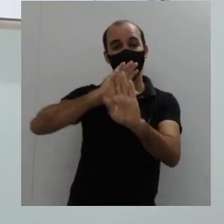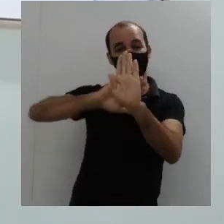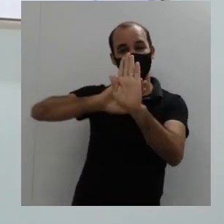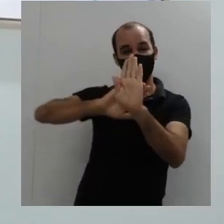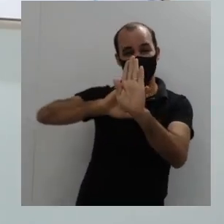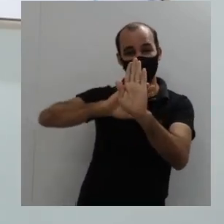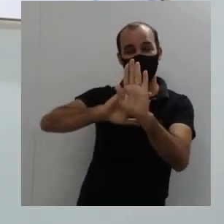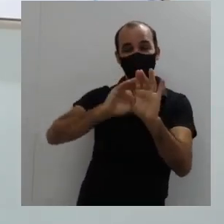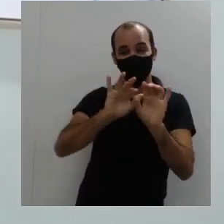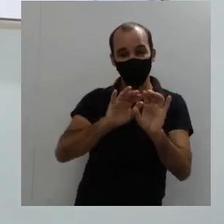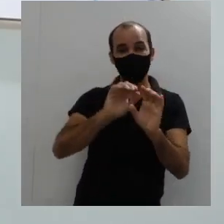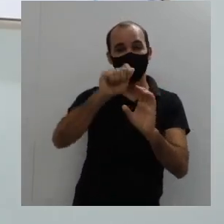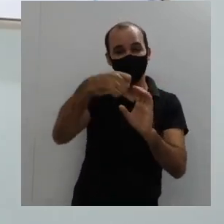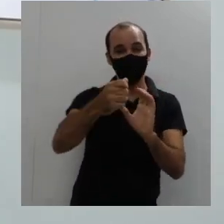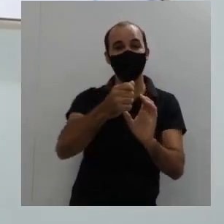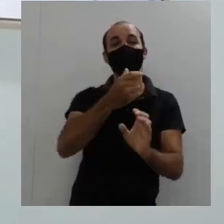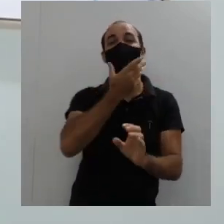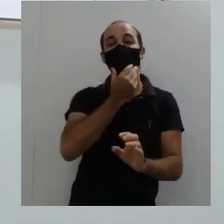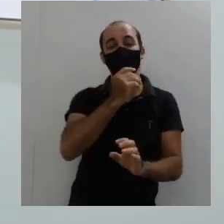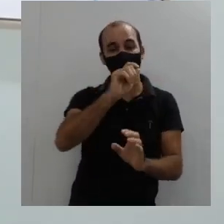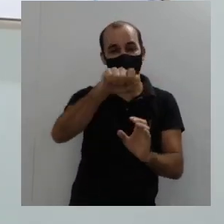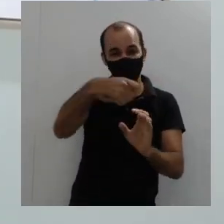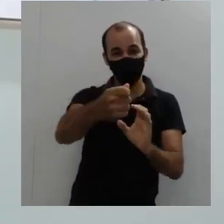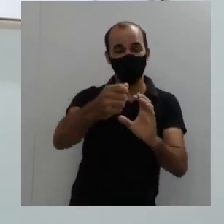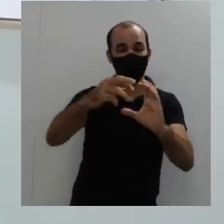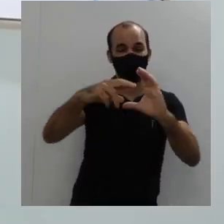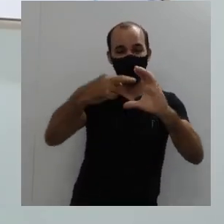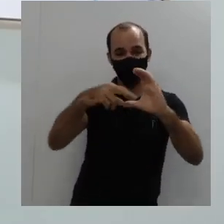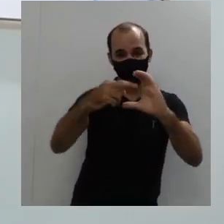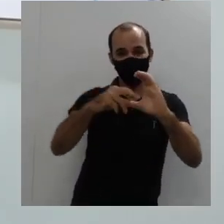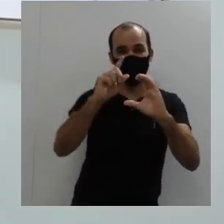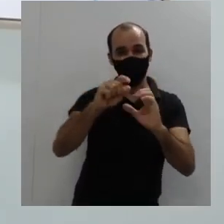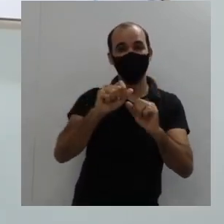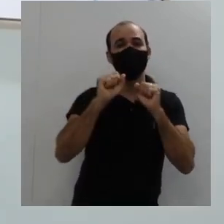sorteio especial e você pode já participar ali no